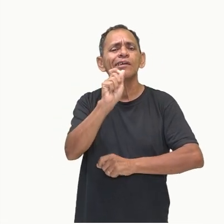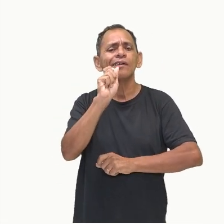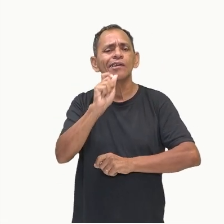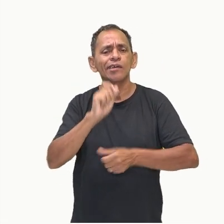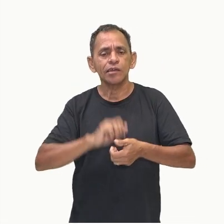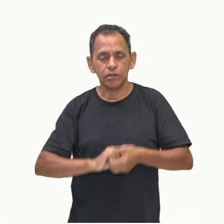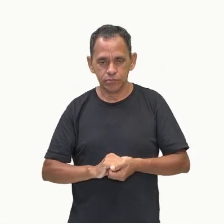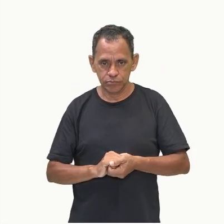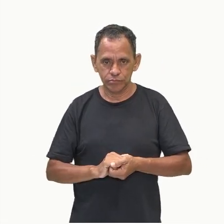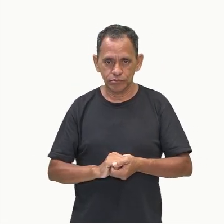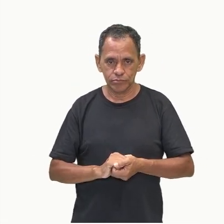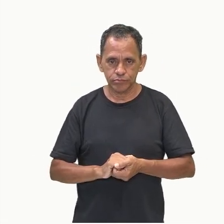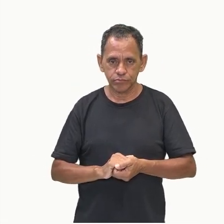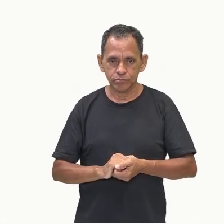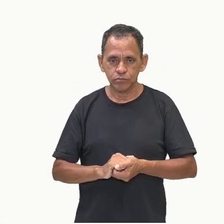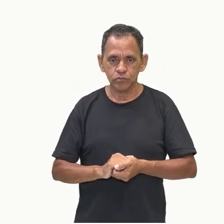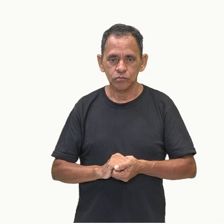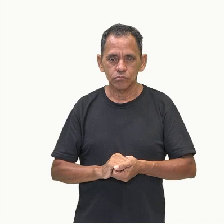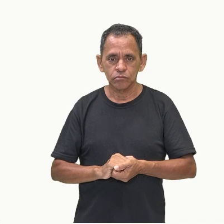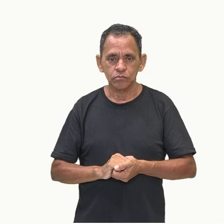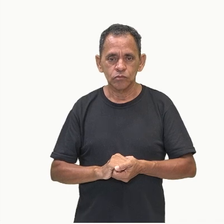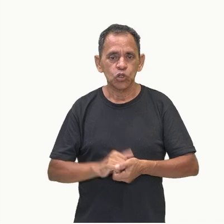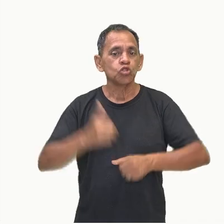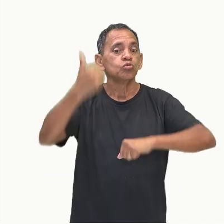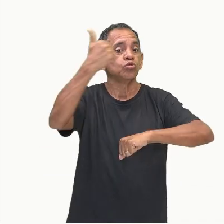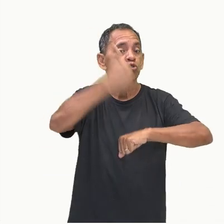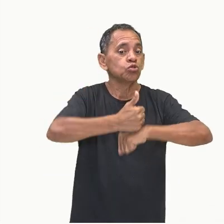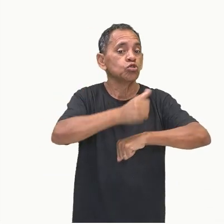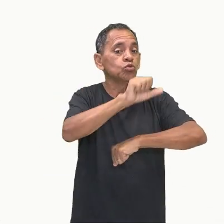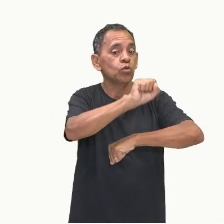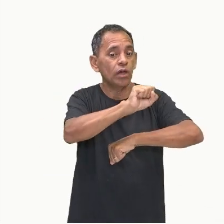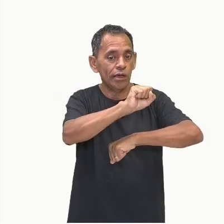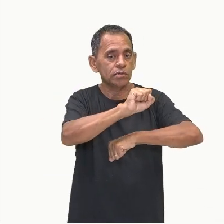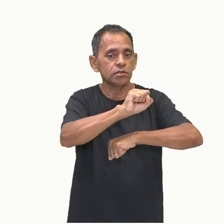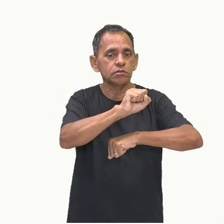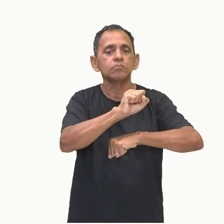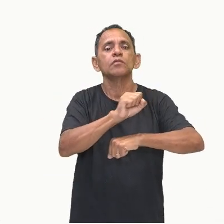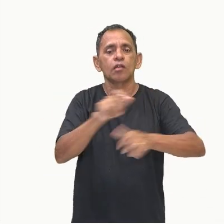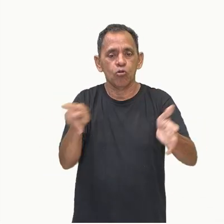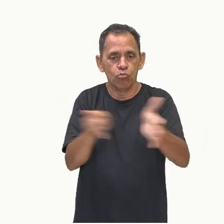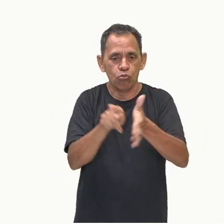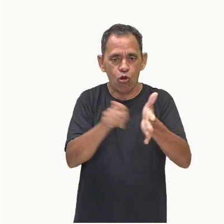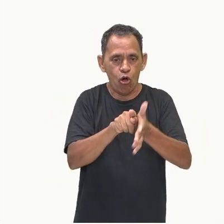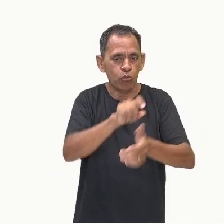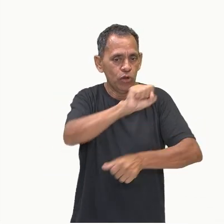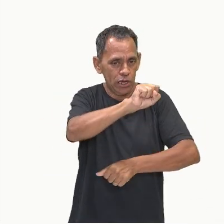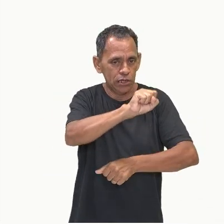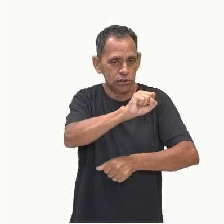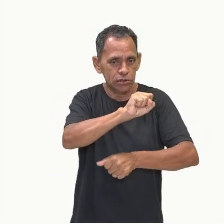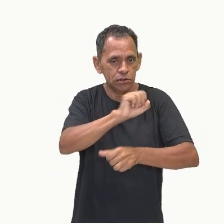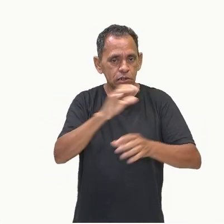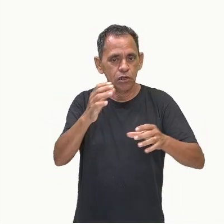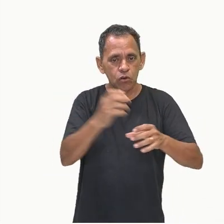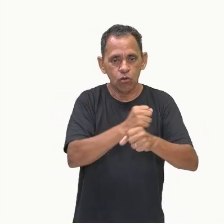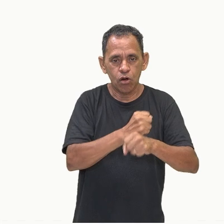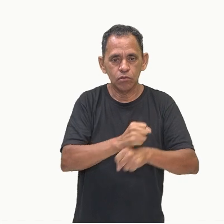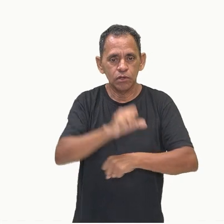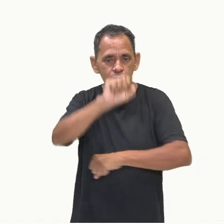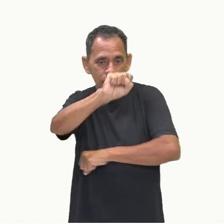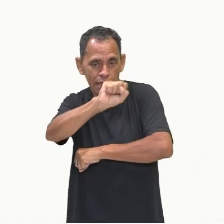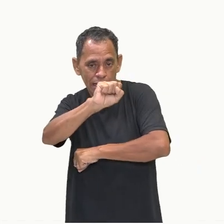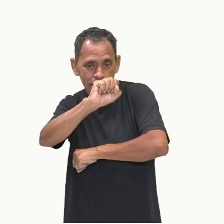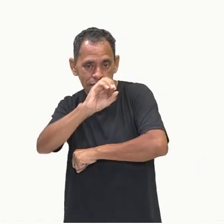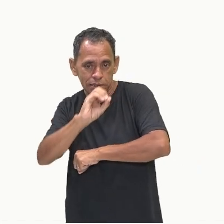que está no lugar do s é o próprio S aqui né Professor quem está no lugar do s0 é o